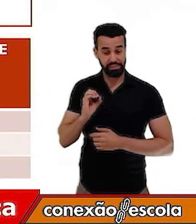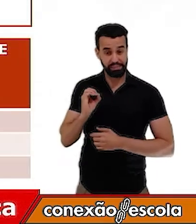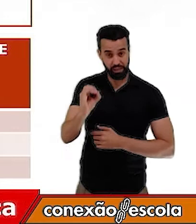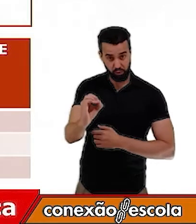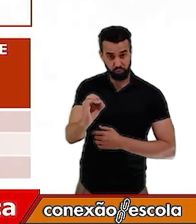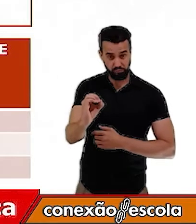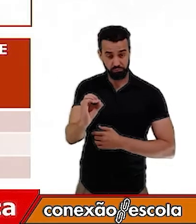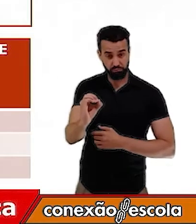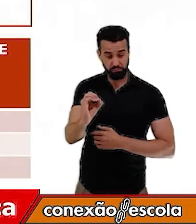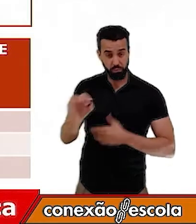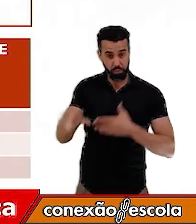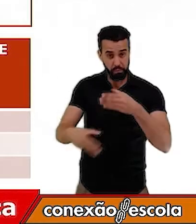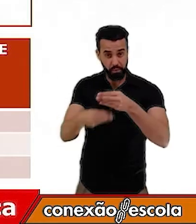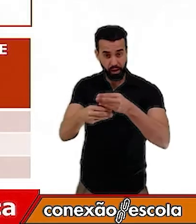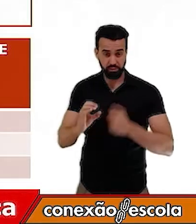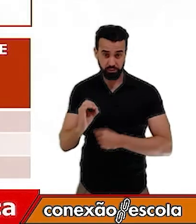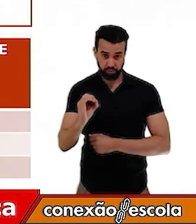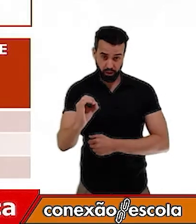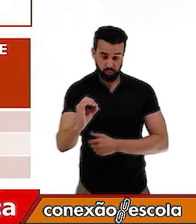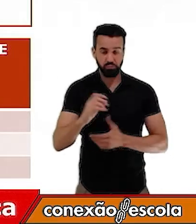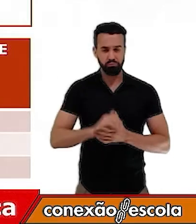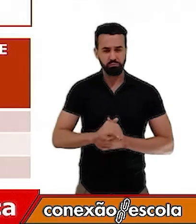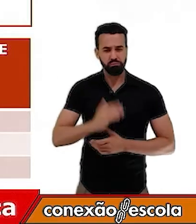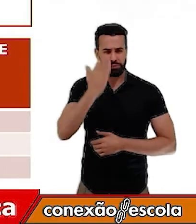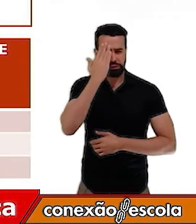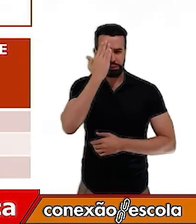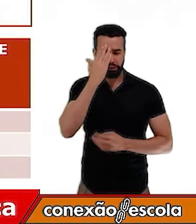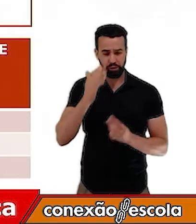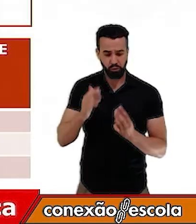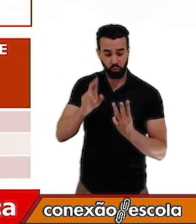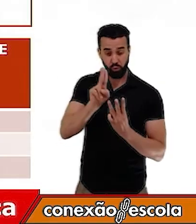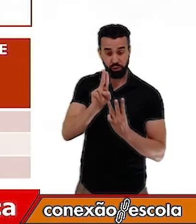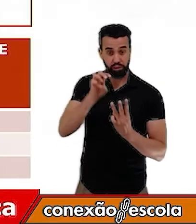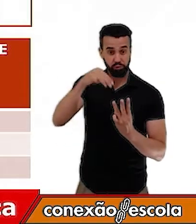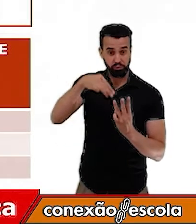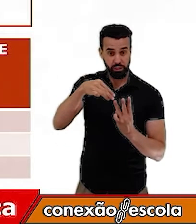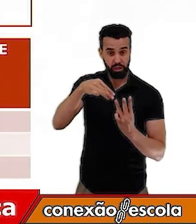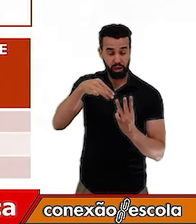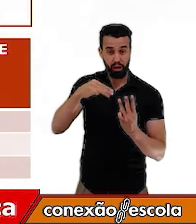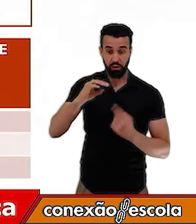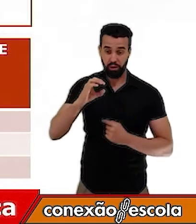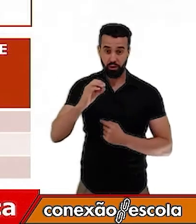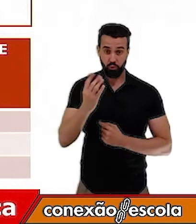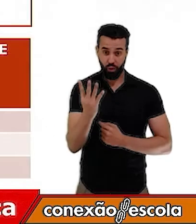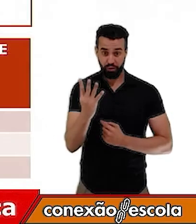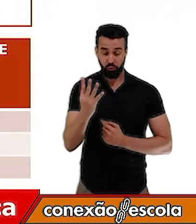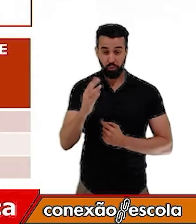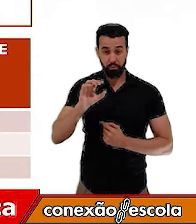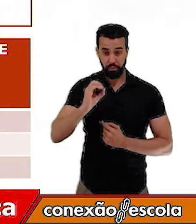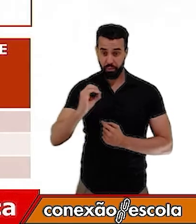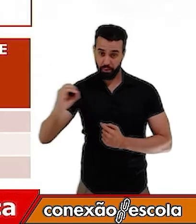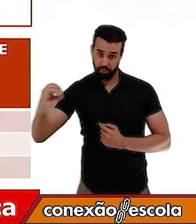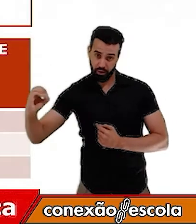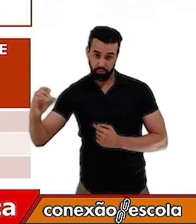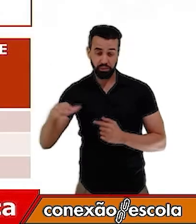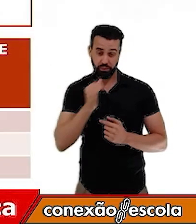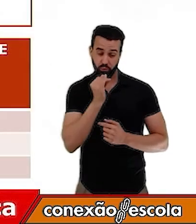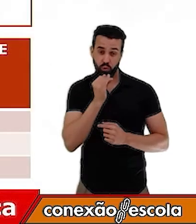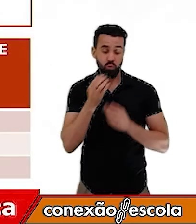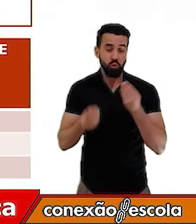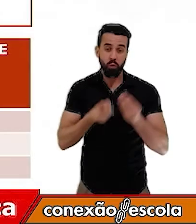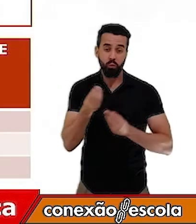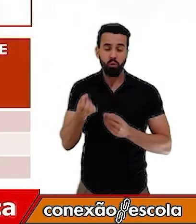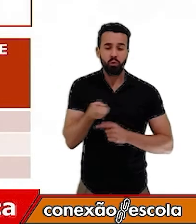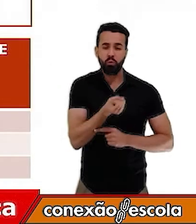Por exemplo, se eu sei que a minha unidade de milhar tem 4 algarismos, e o meu 8 está na unidade de milhar,